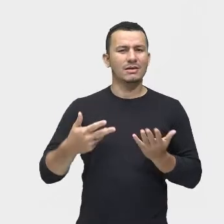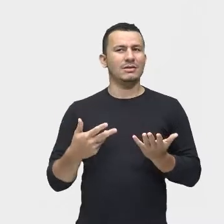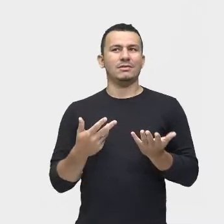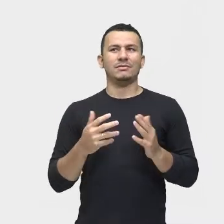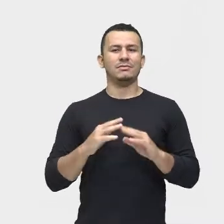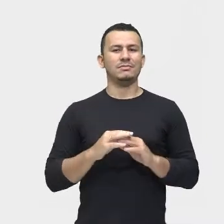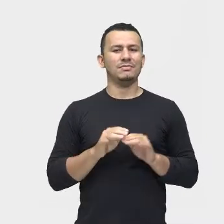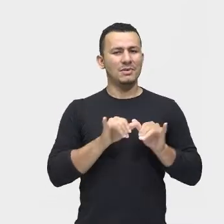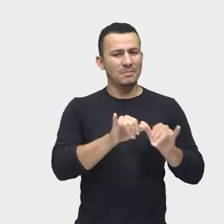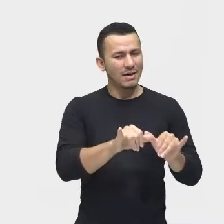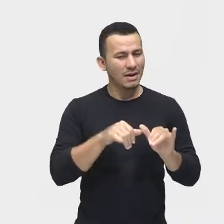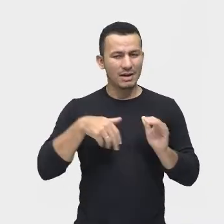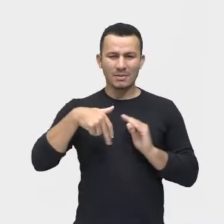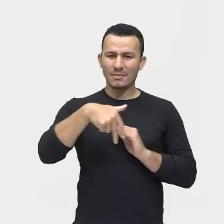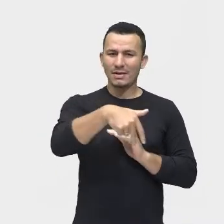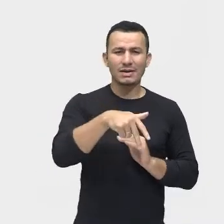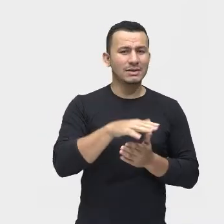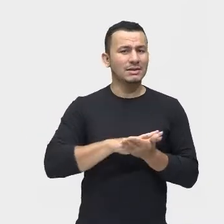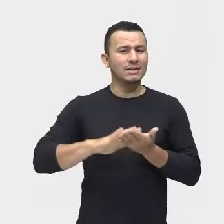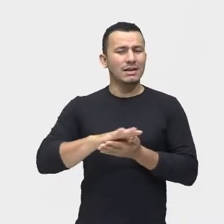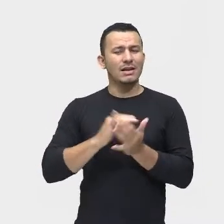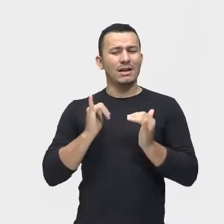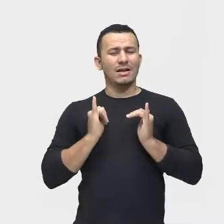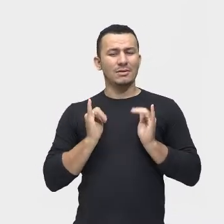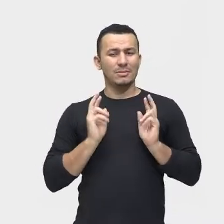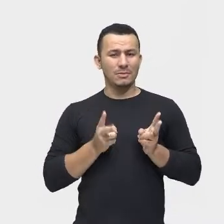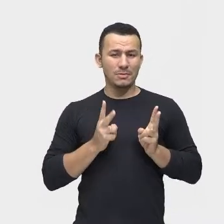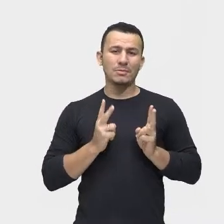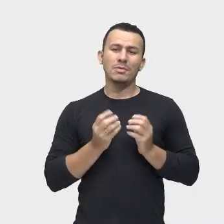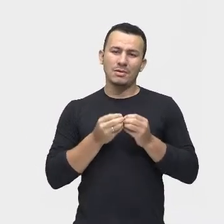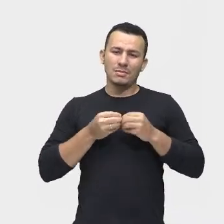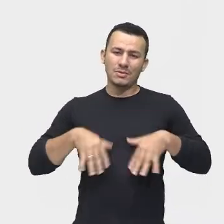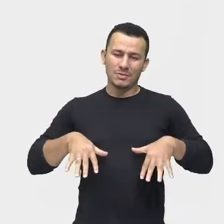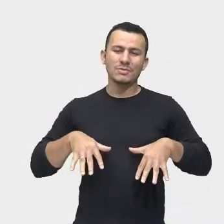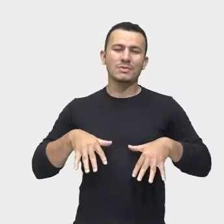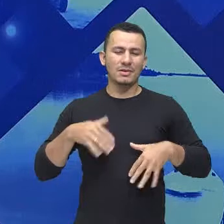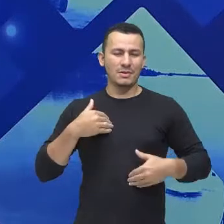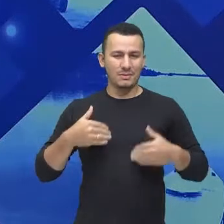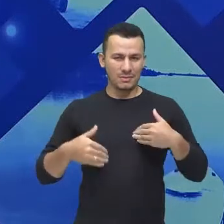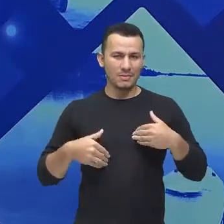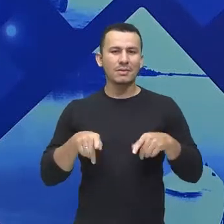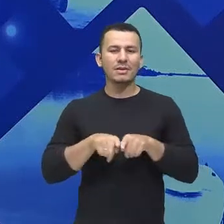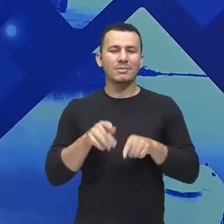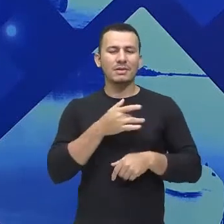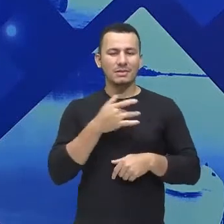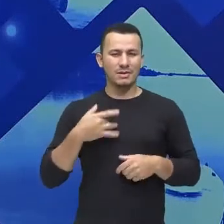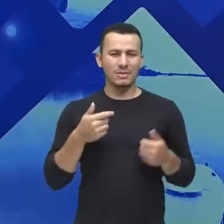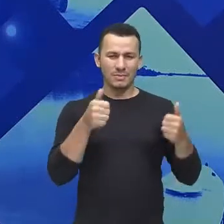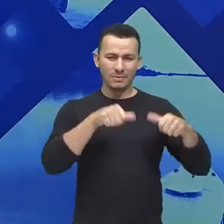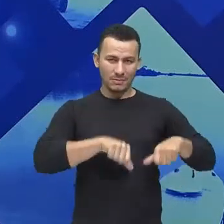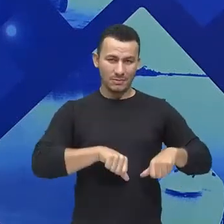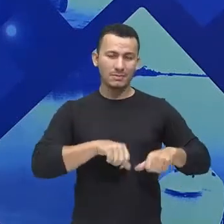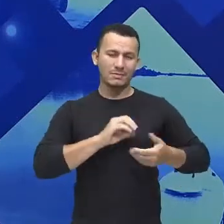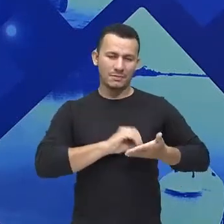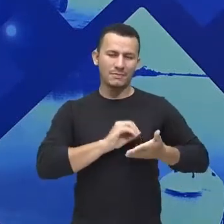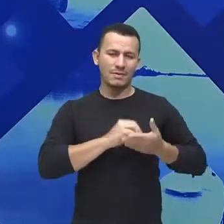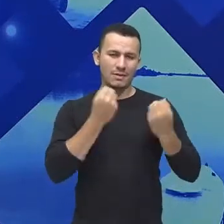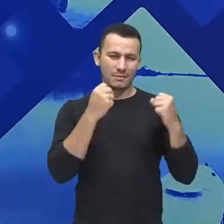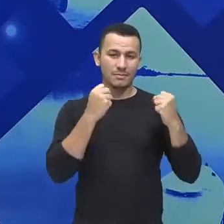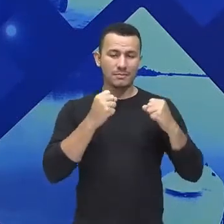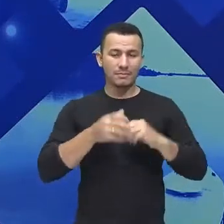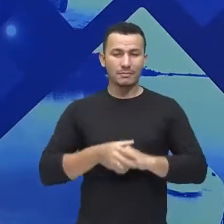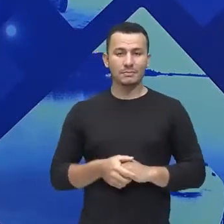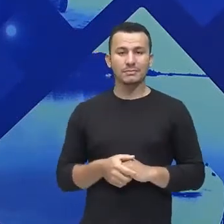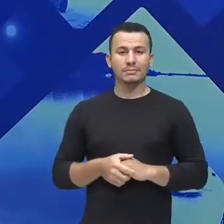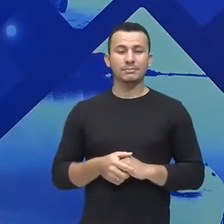ou ir num supermercado. Esse sedentarismo, ele prejudica bastante a saúde, a falta de exercício físico. Reparem